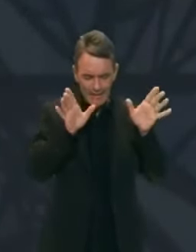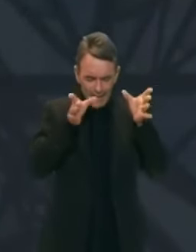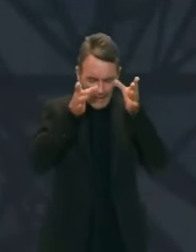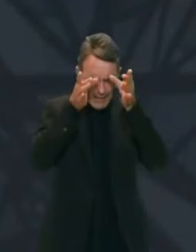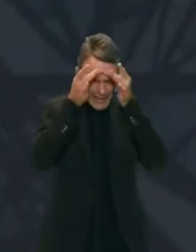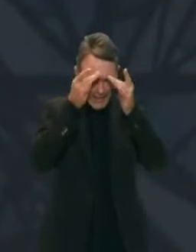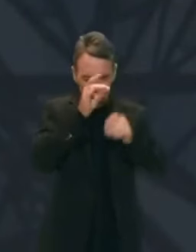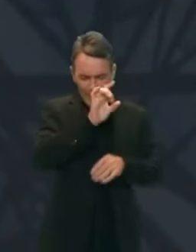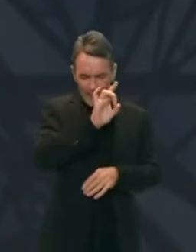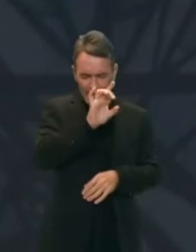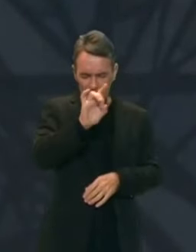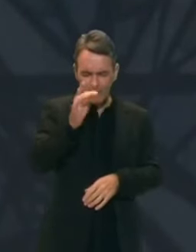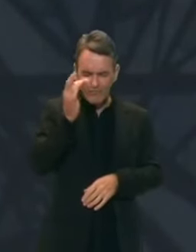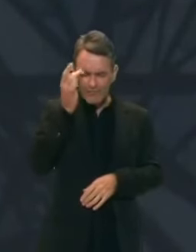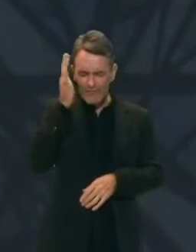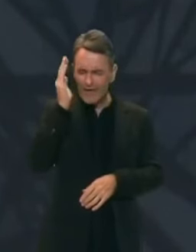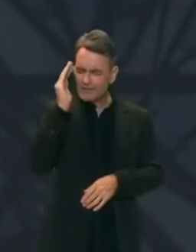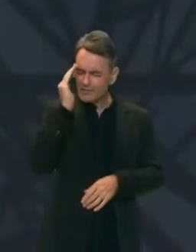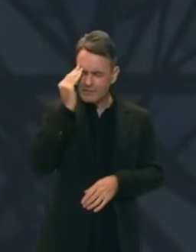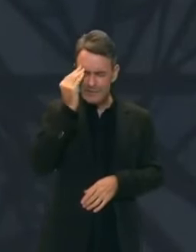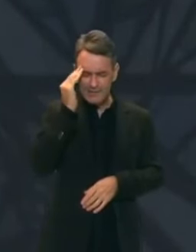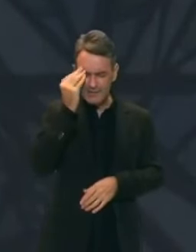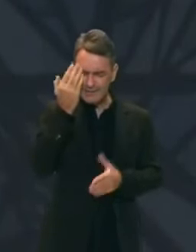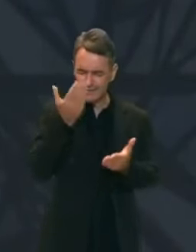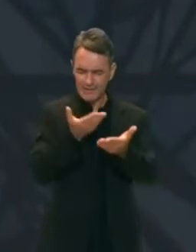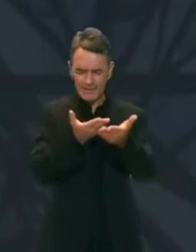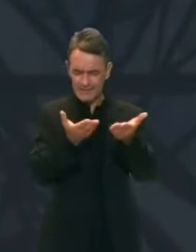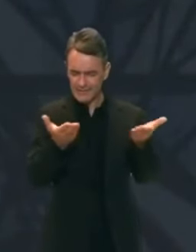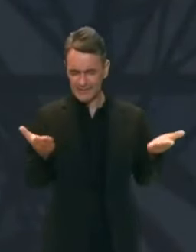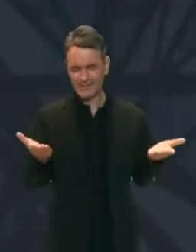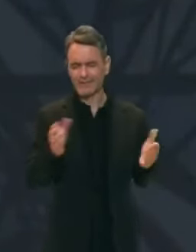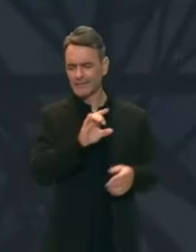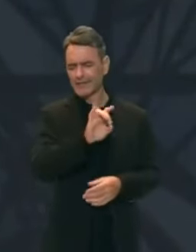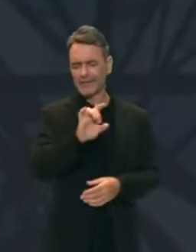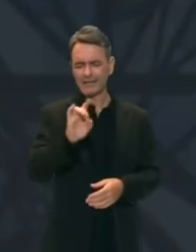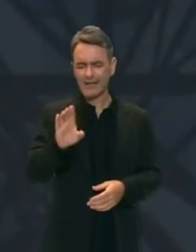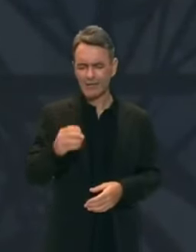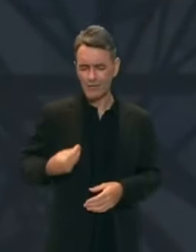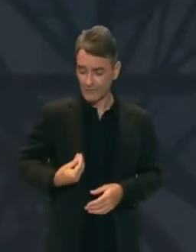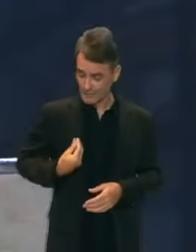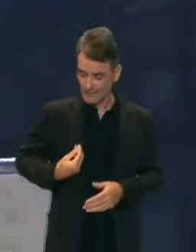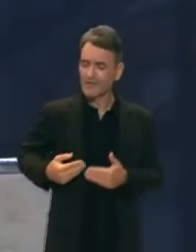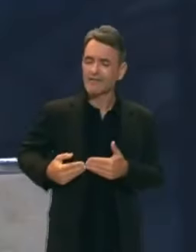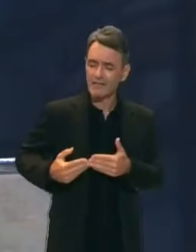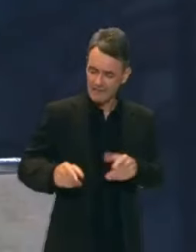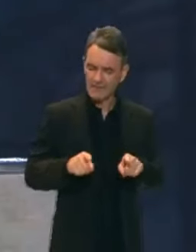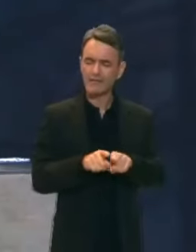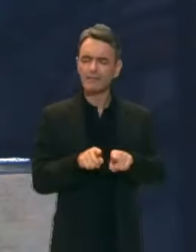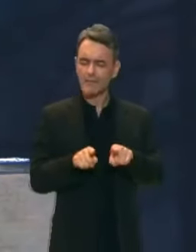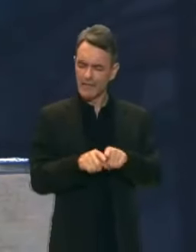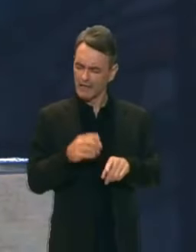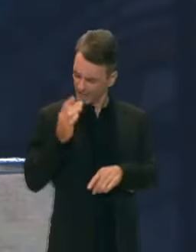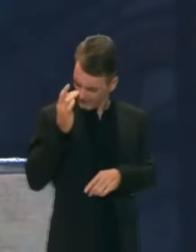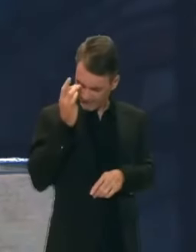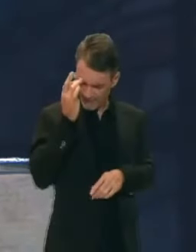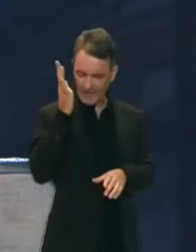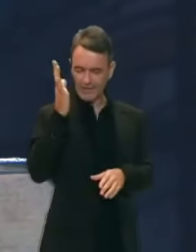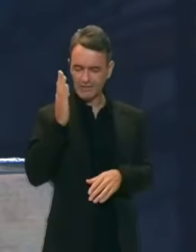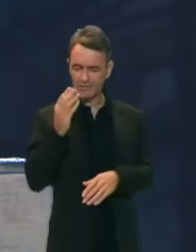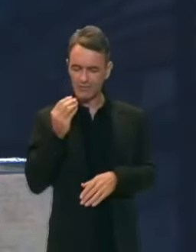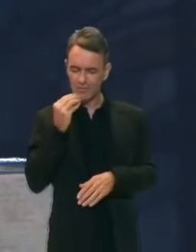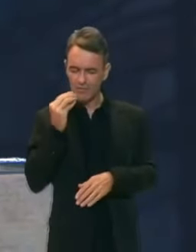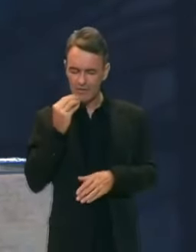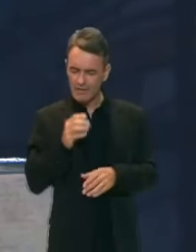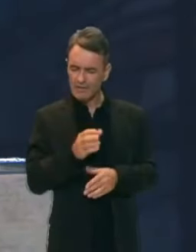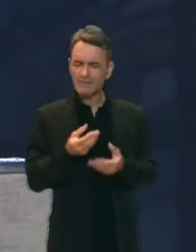de entender, faz com que ela seja fácil de ser vivida também, Pai. Dá as